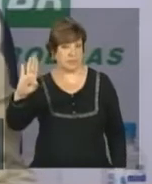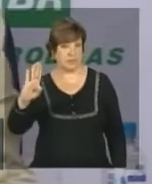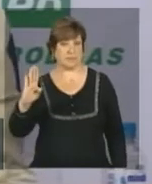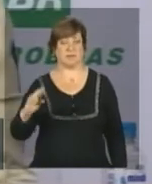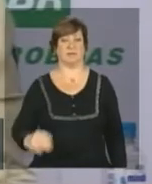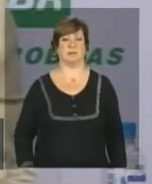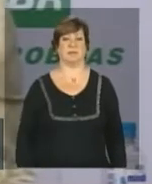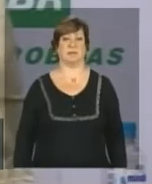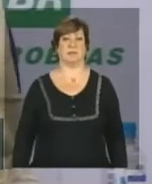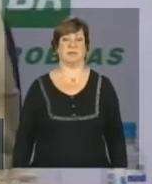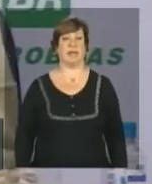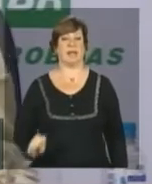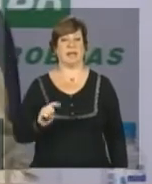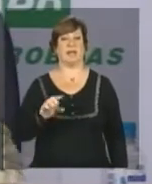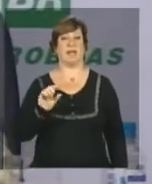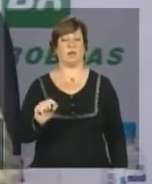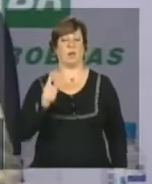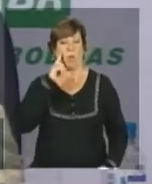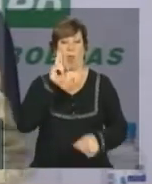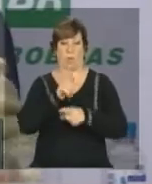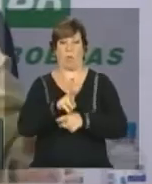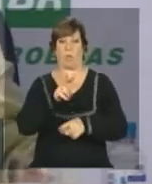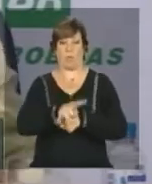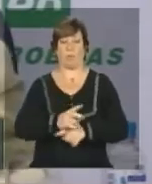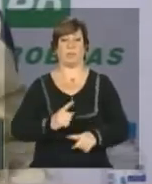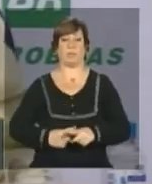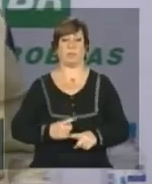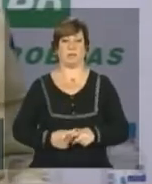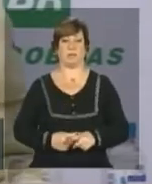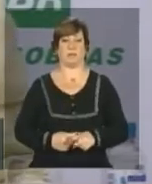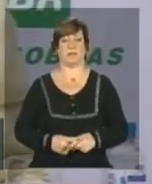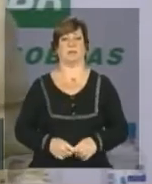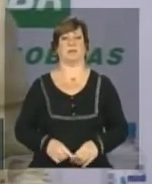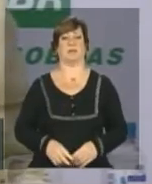prioritárias é acompanhar, né, porque